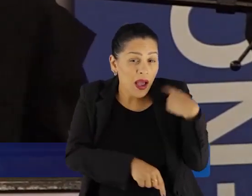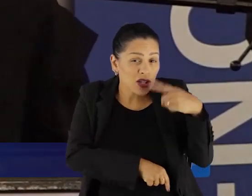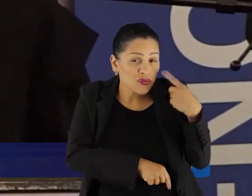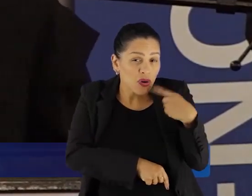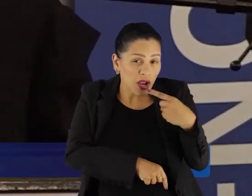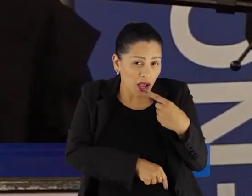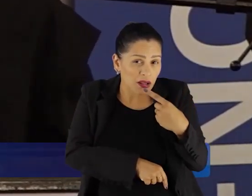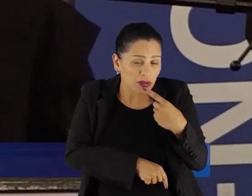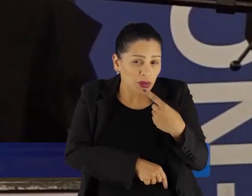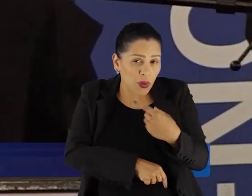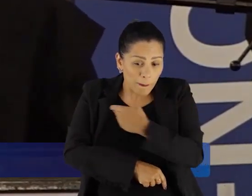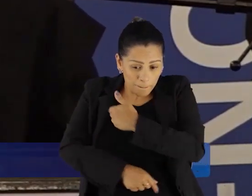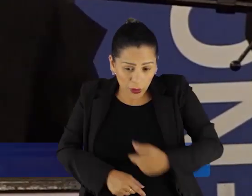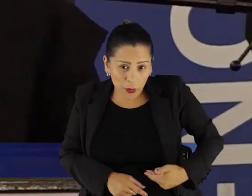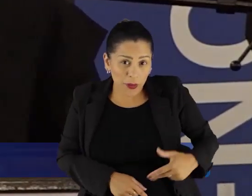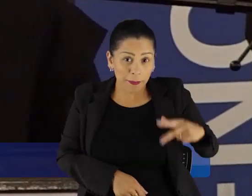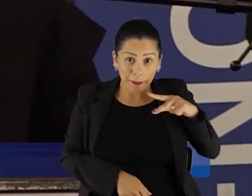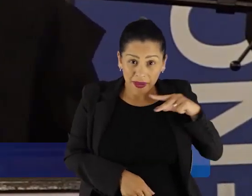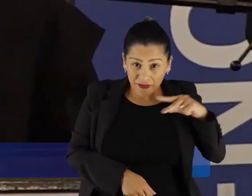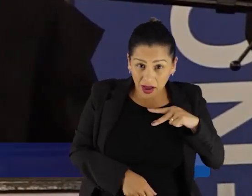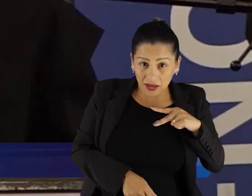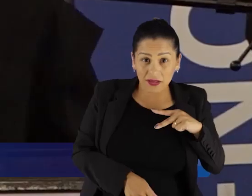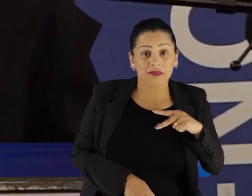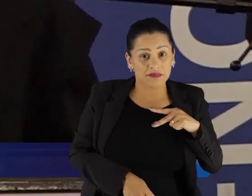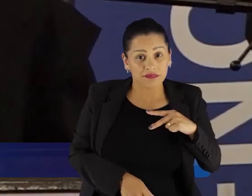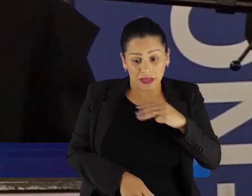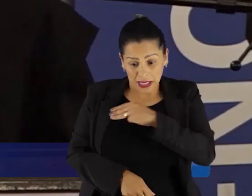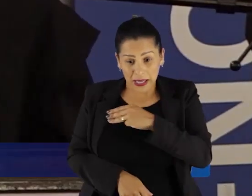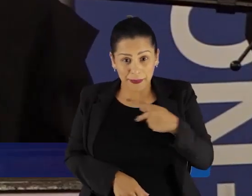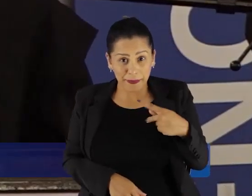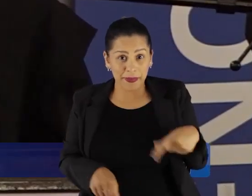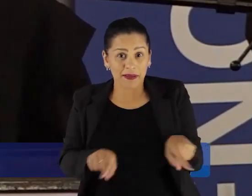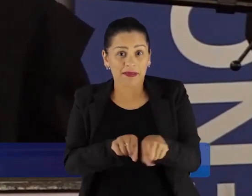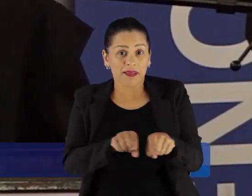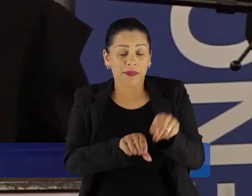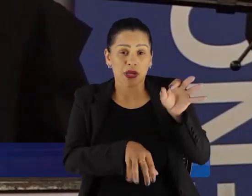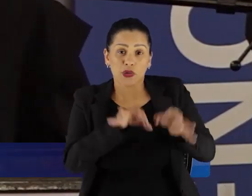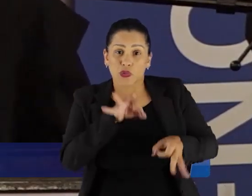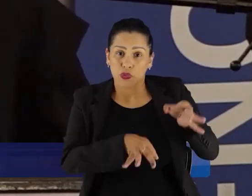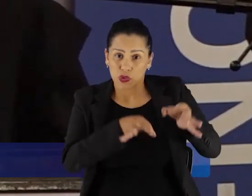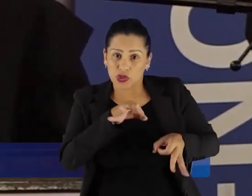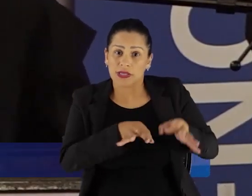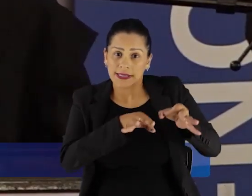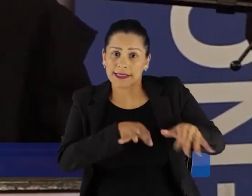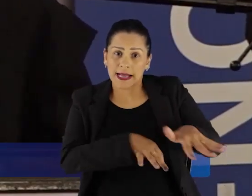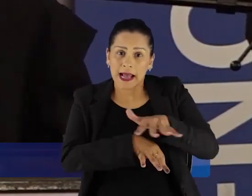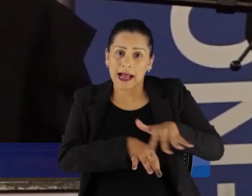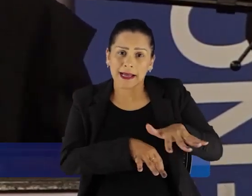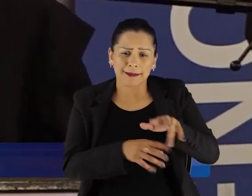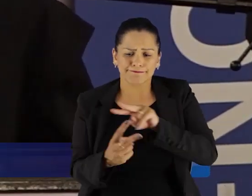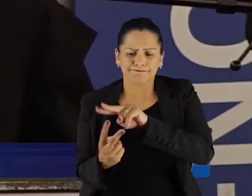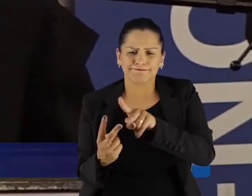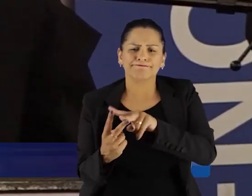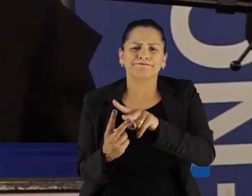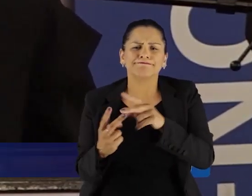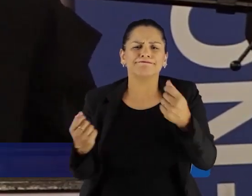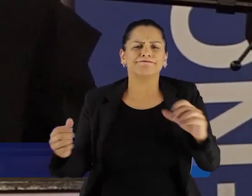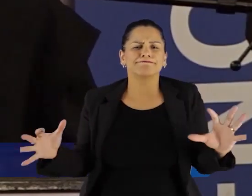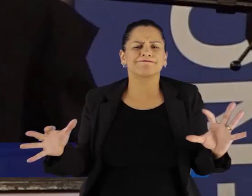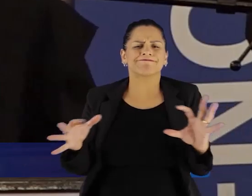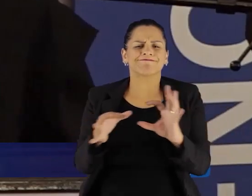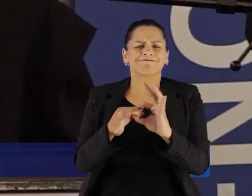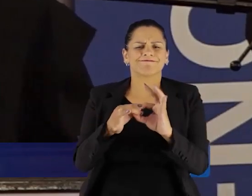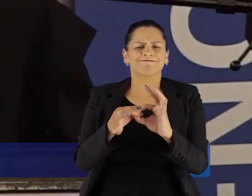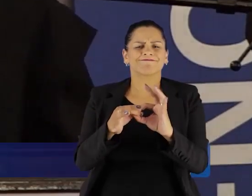e privada o Ministério Público EA magistratura possam ser Aliados